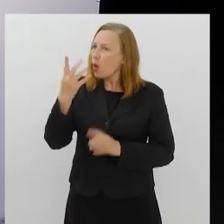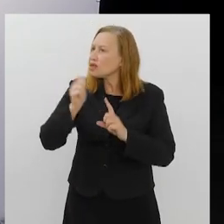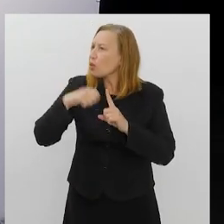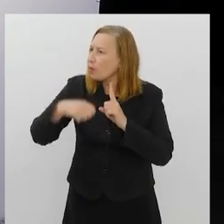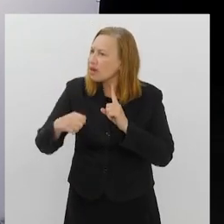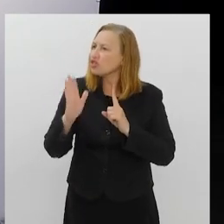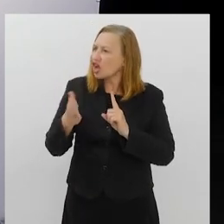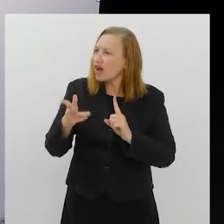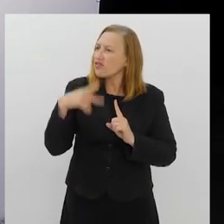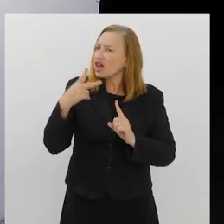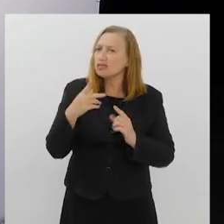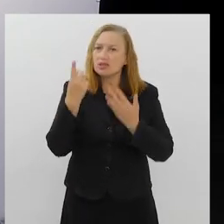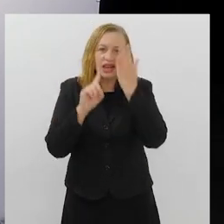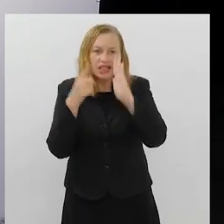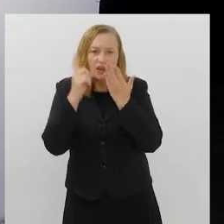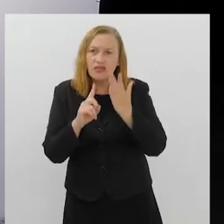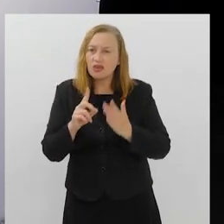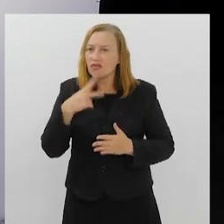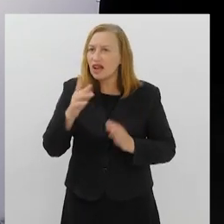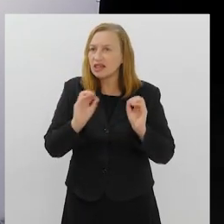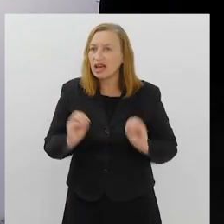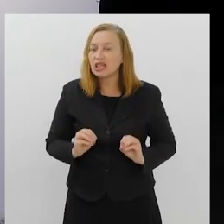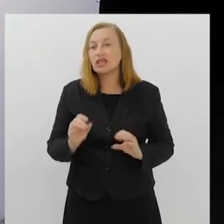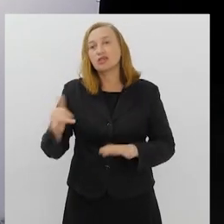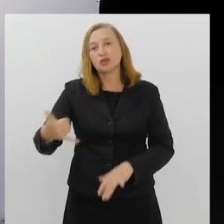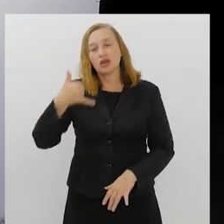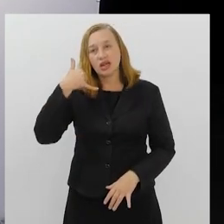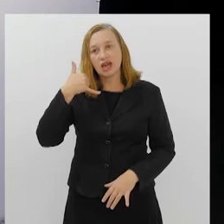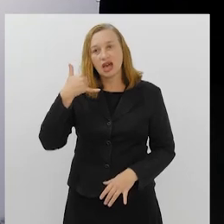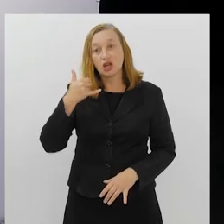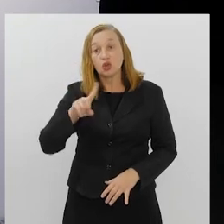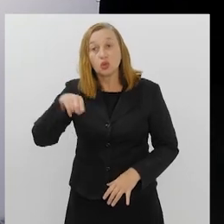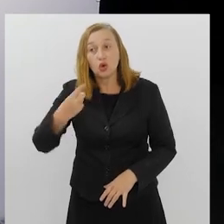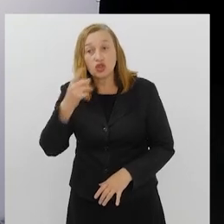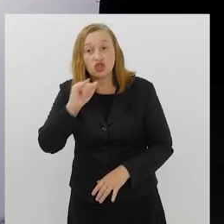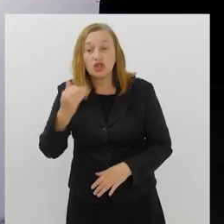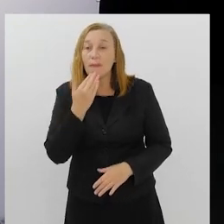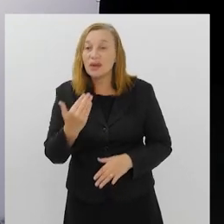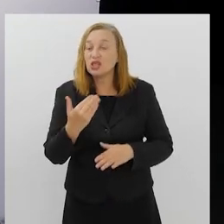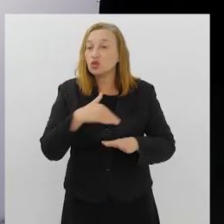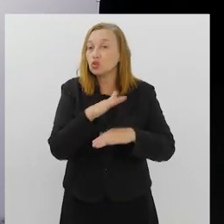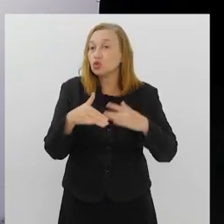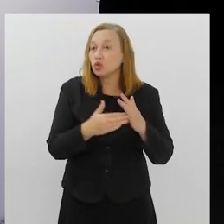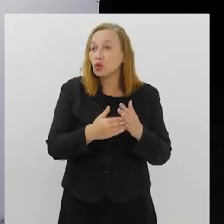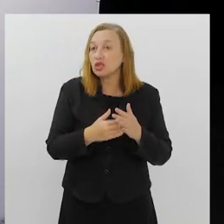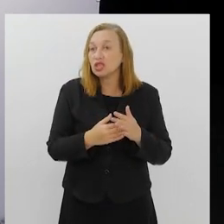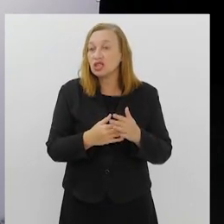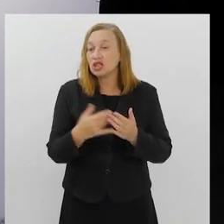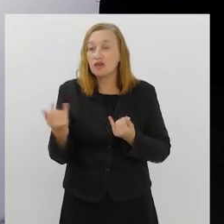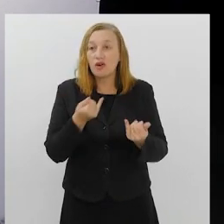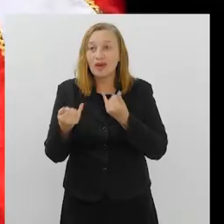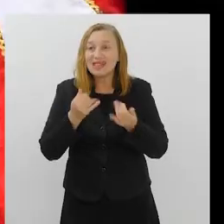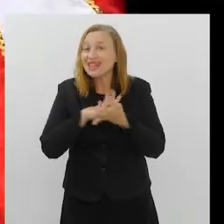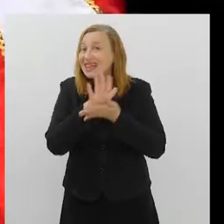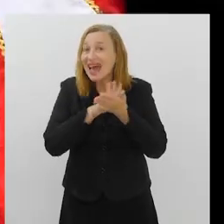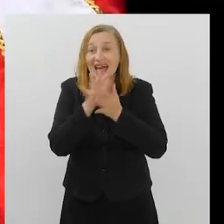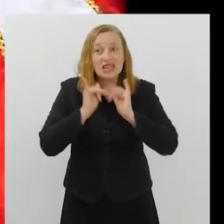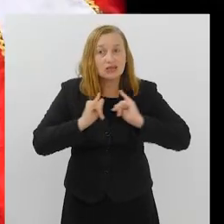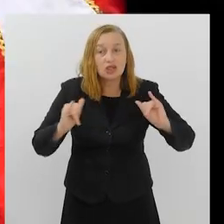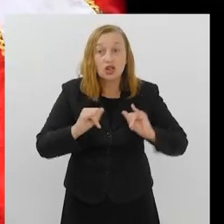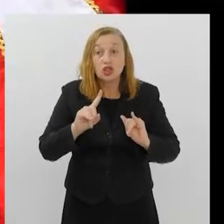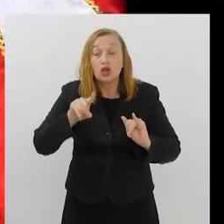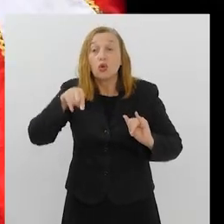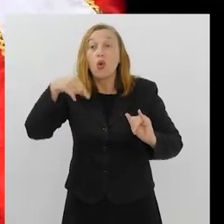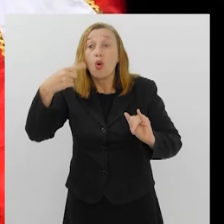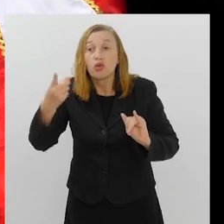4 meses, a gente já está falando de carnaval, de Falaram enredo. comigo pelo telefone, aí no dia seguinte pediram todas as informações, nada